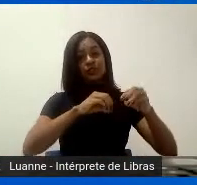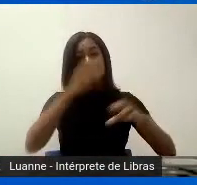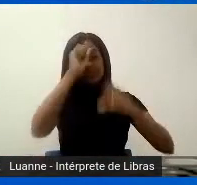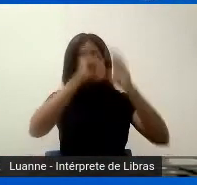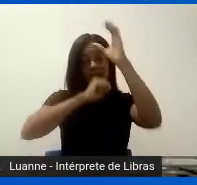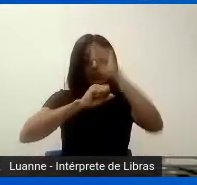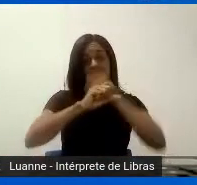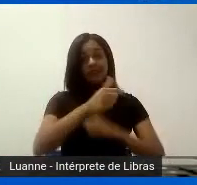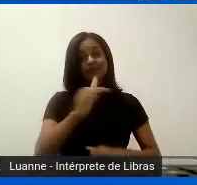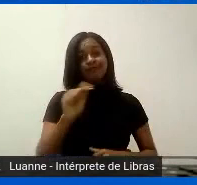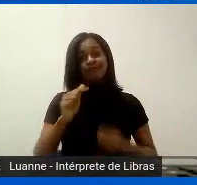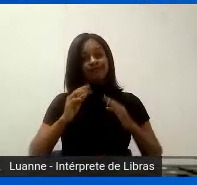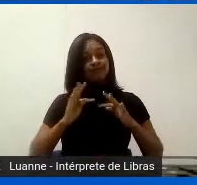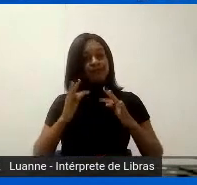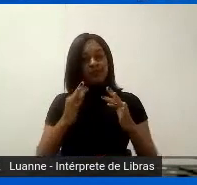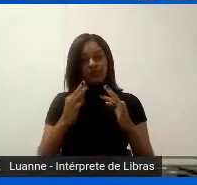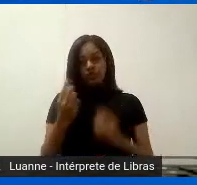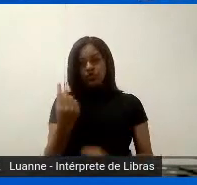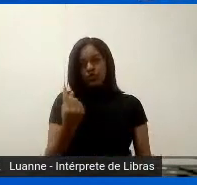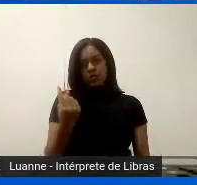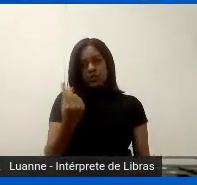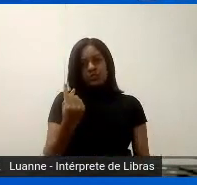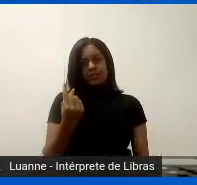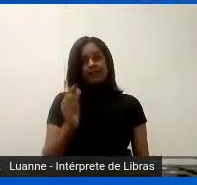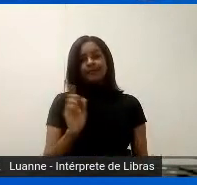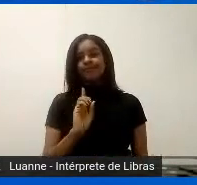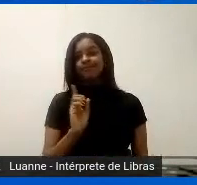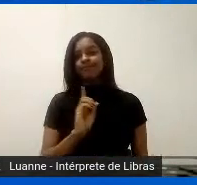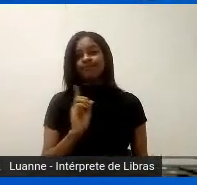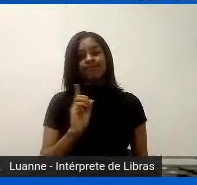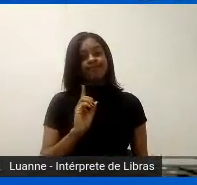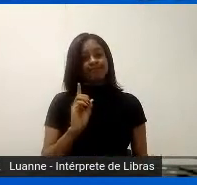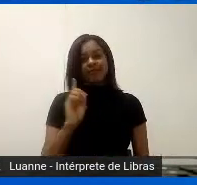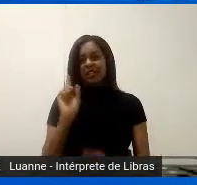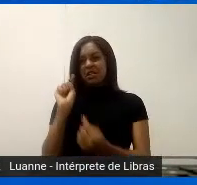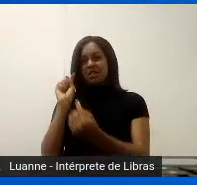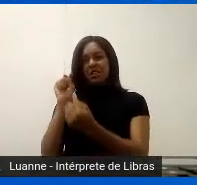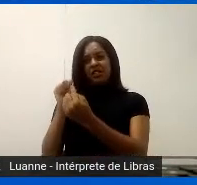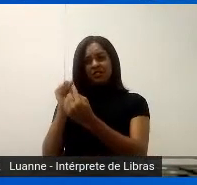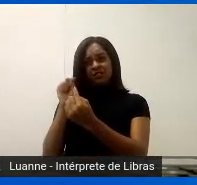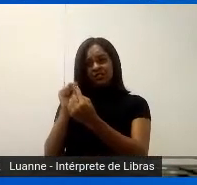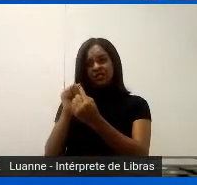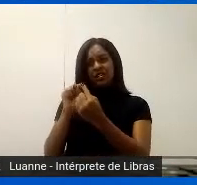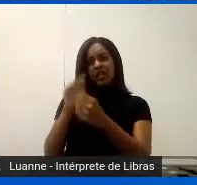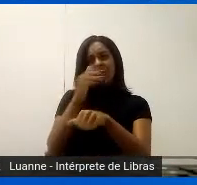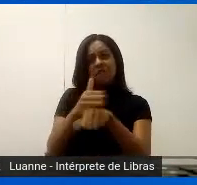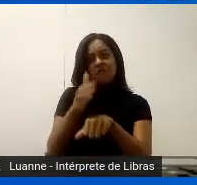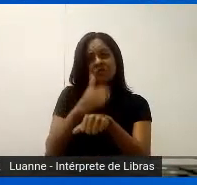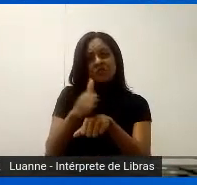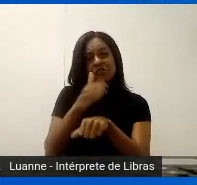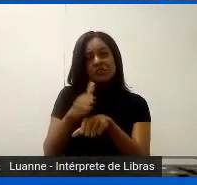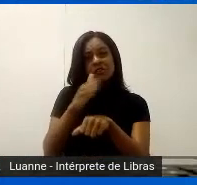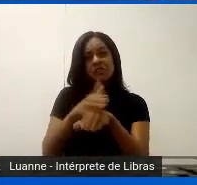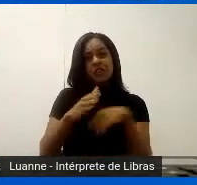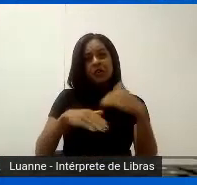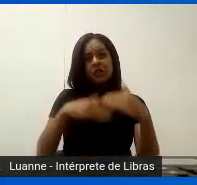tecnologia em si né determinando né a efetividade é de um processo de aprendizagem mas ela